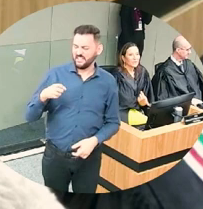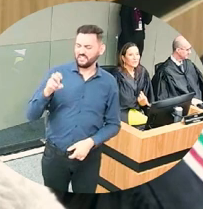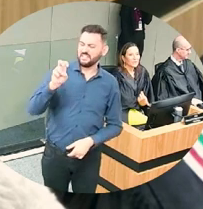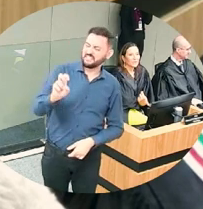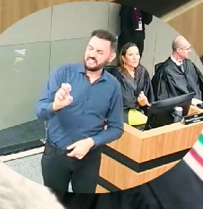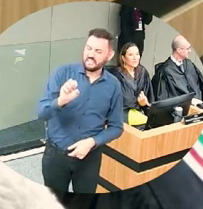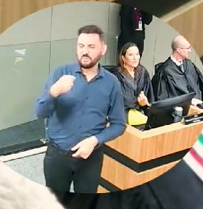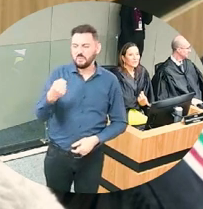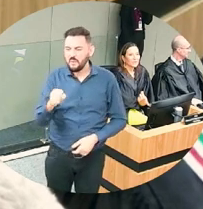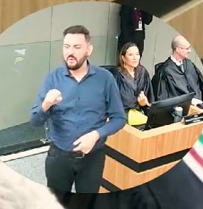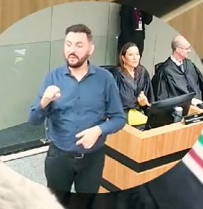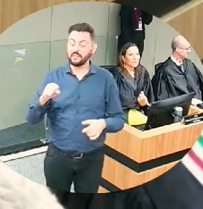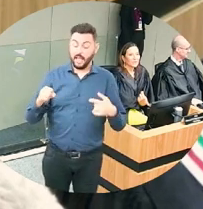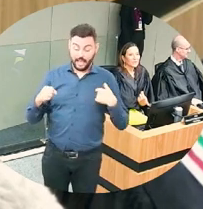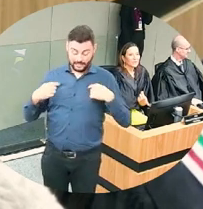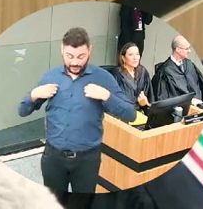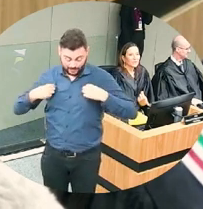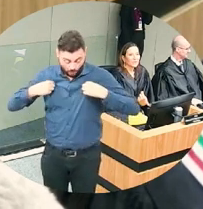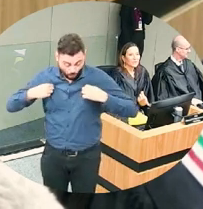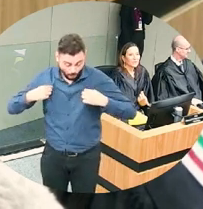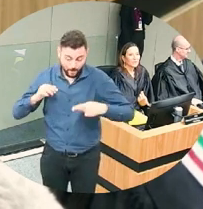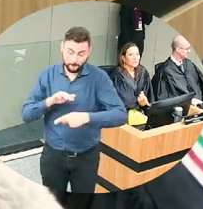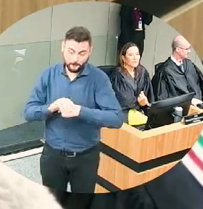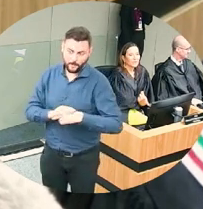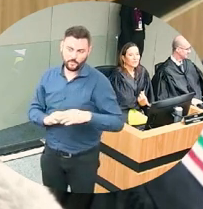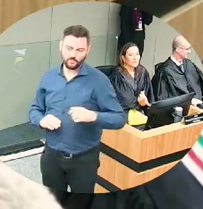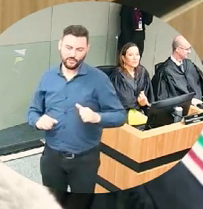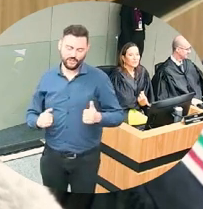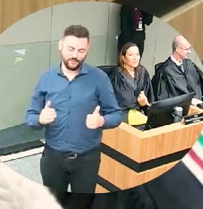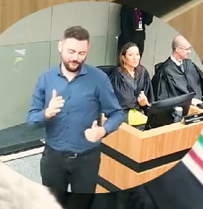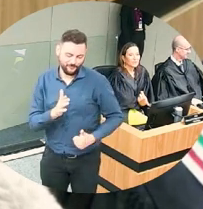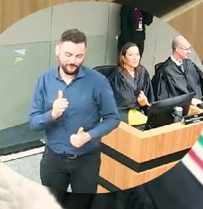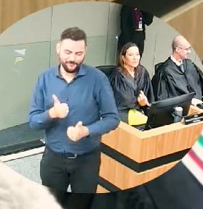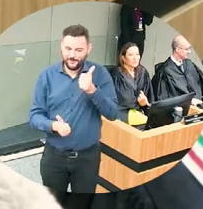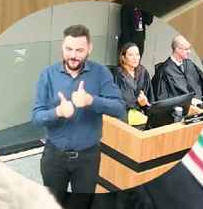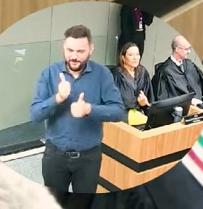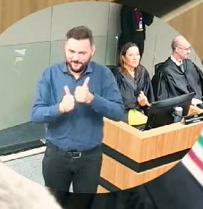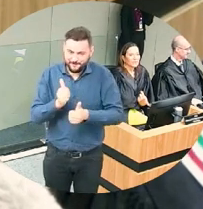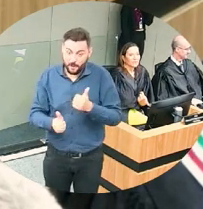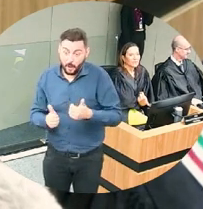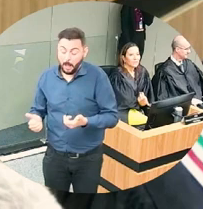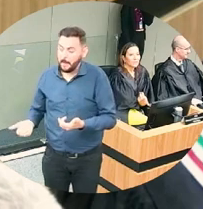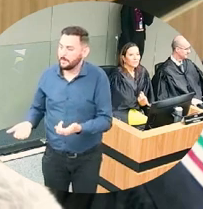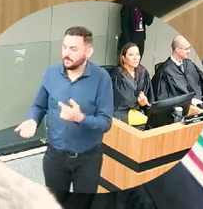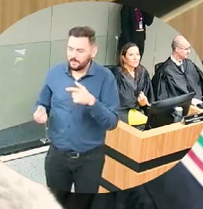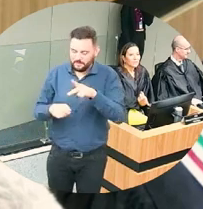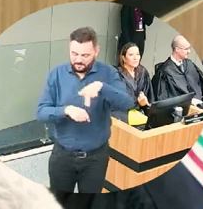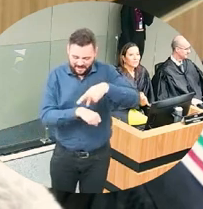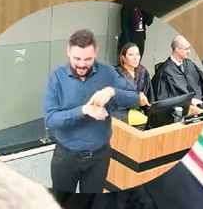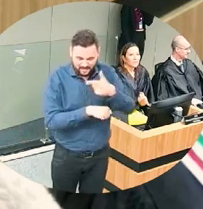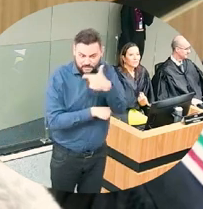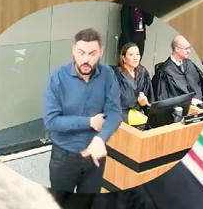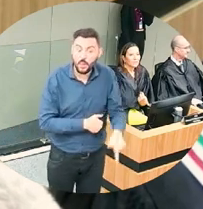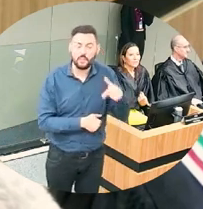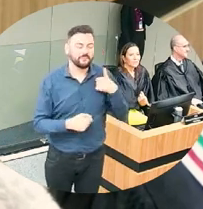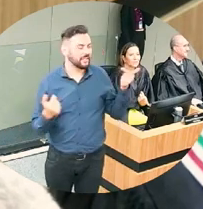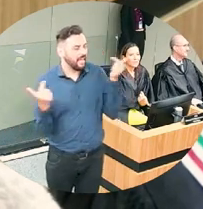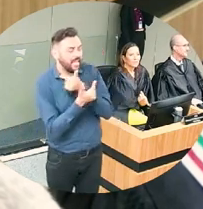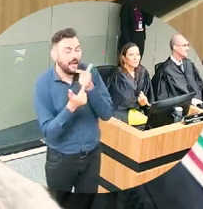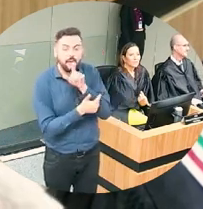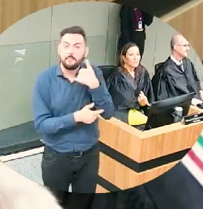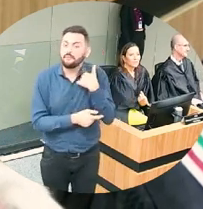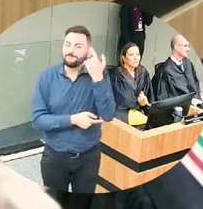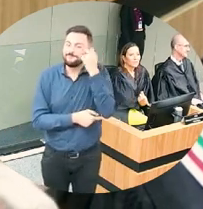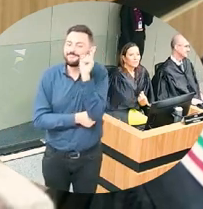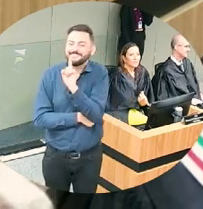times estrangeiros e que custam centenas de Dólares apenas fico rindo eles nunca vão saber o